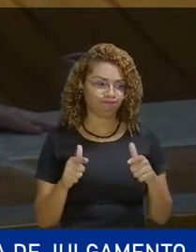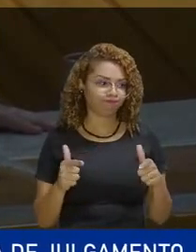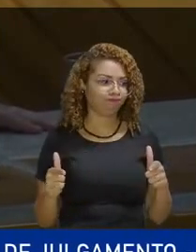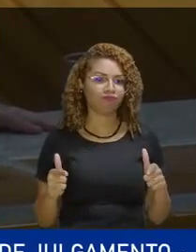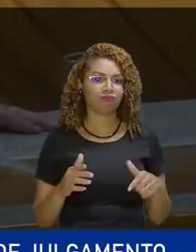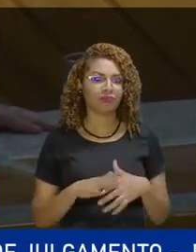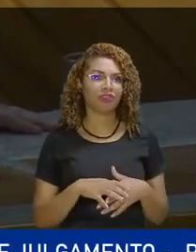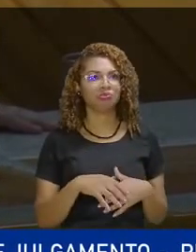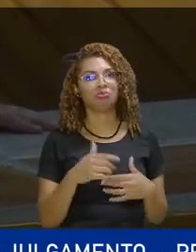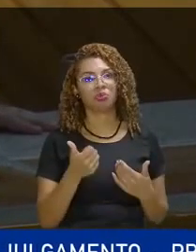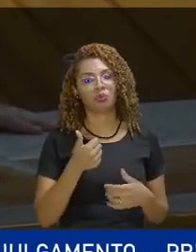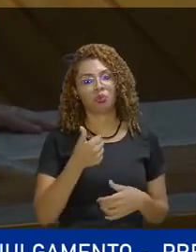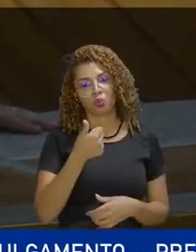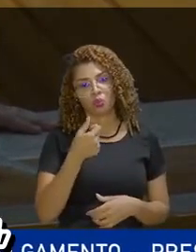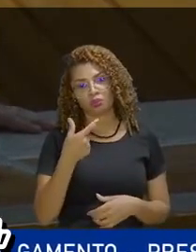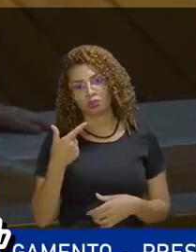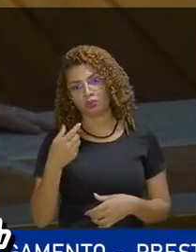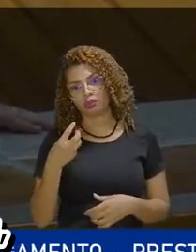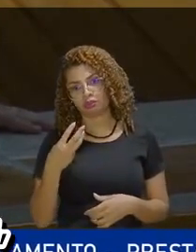5, 6,